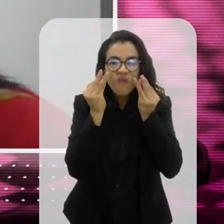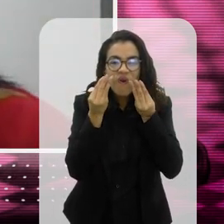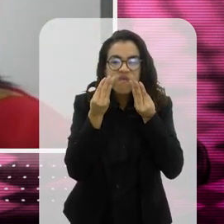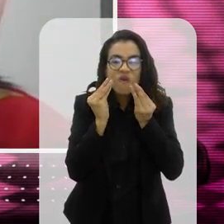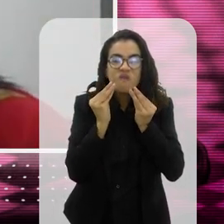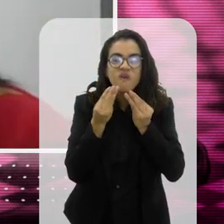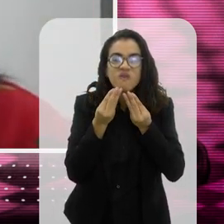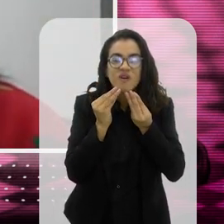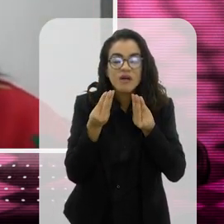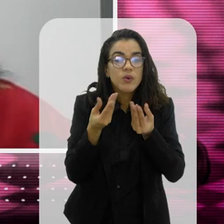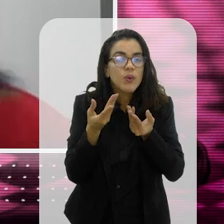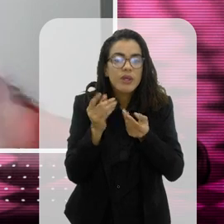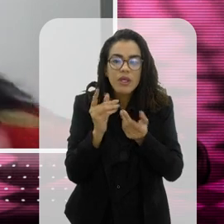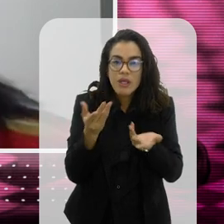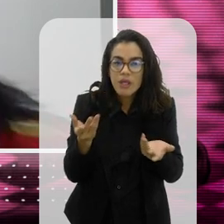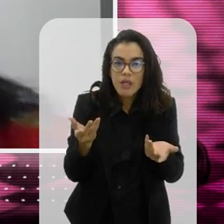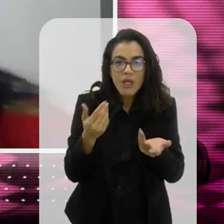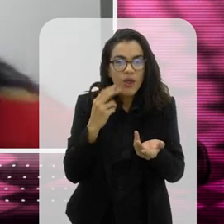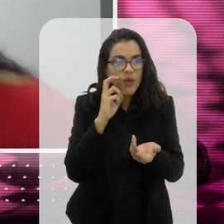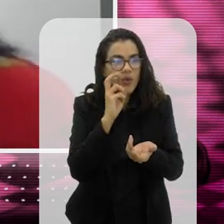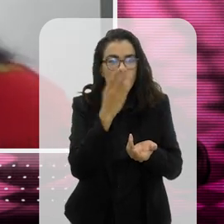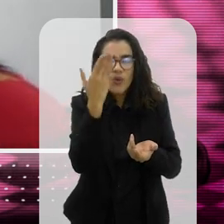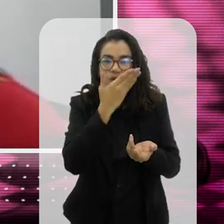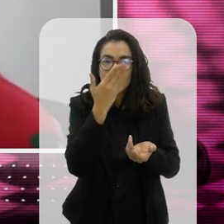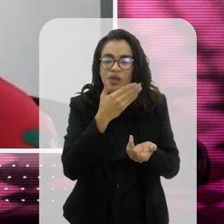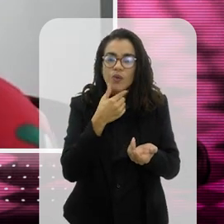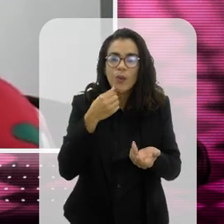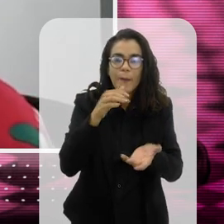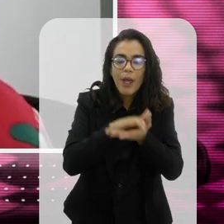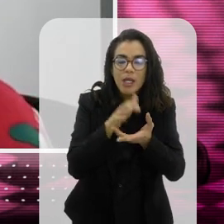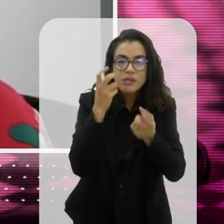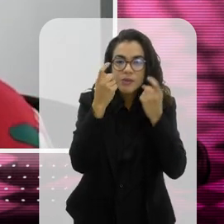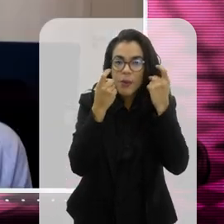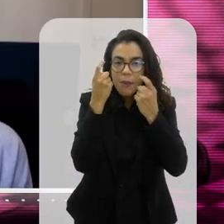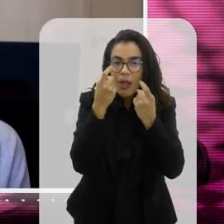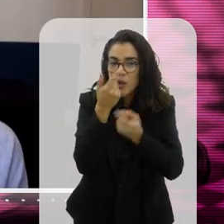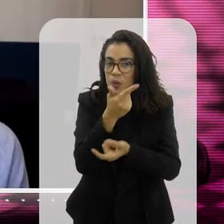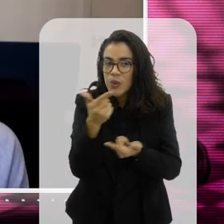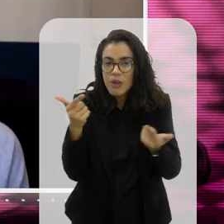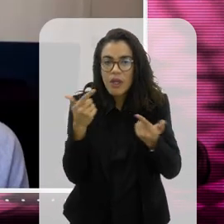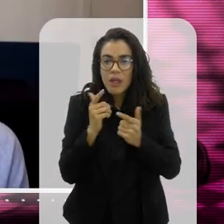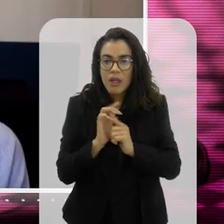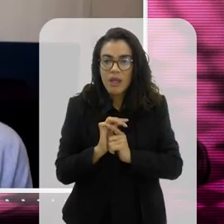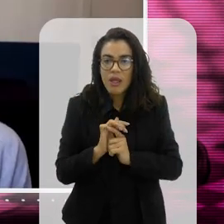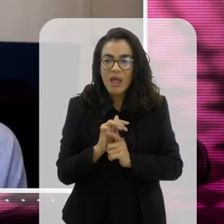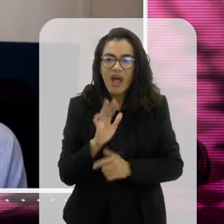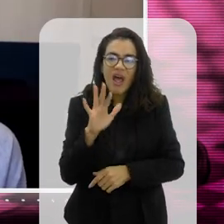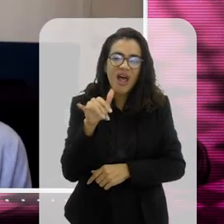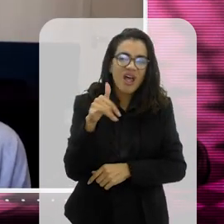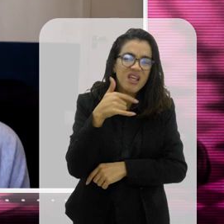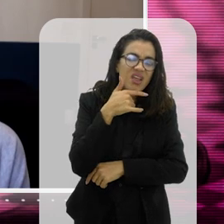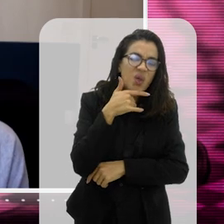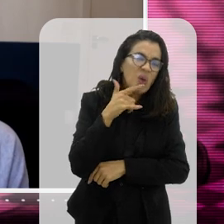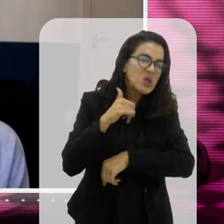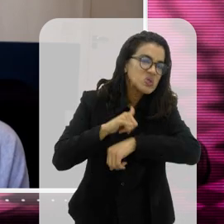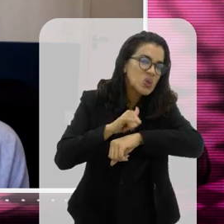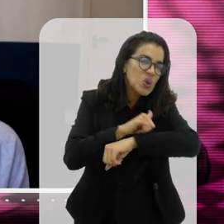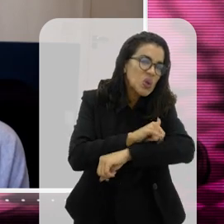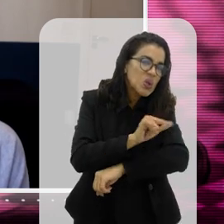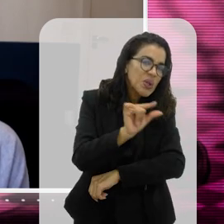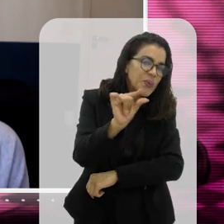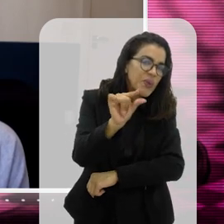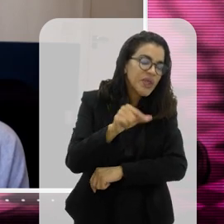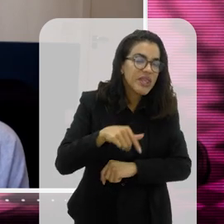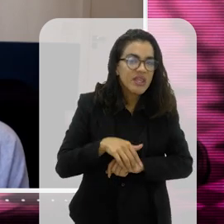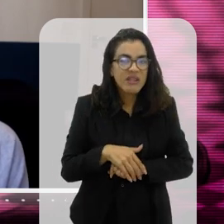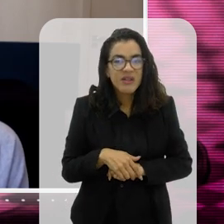com o rosto um pouco caído, o que que a gente pode fazer? Eu não vejo meu marido se preocupar com isso. Não existe isso. Quando muito ele fala, não, eu acho que